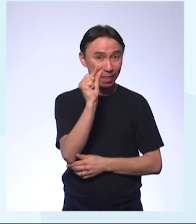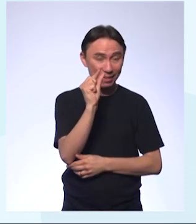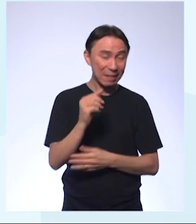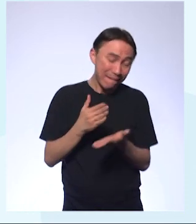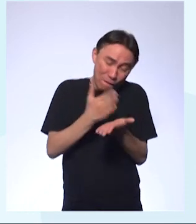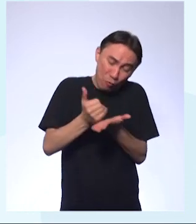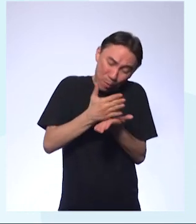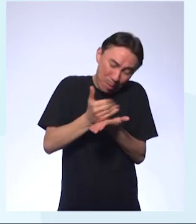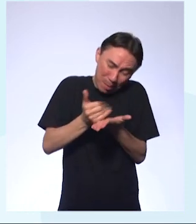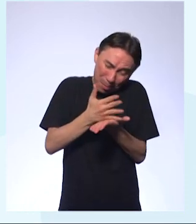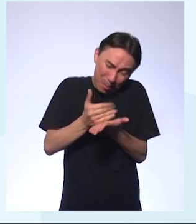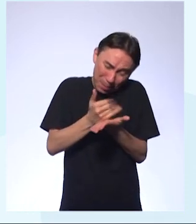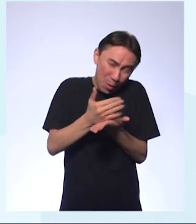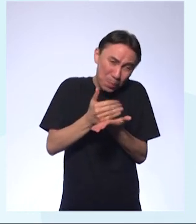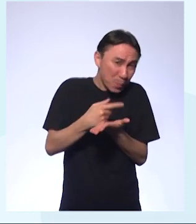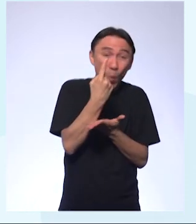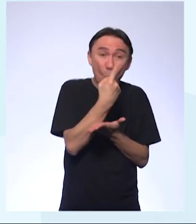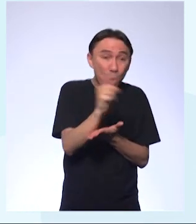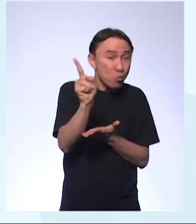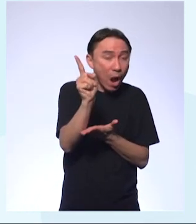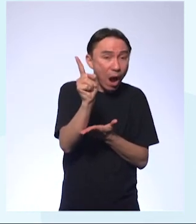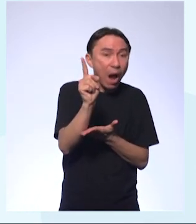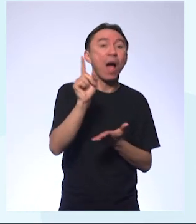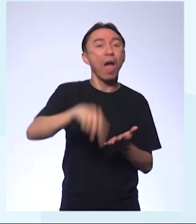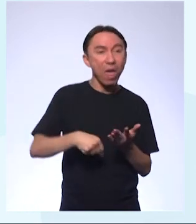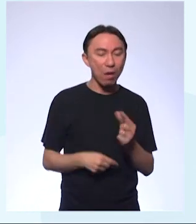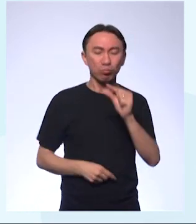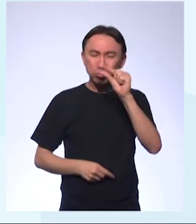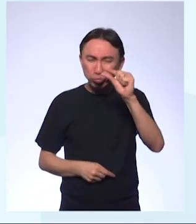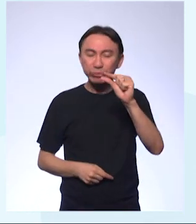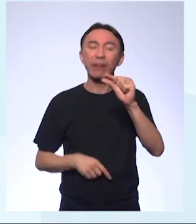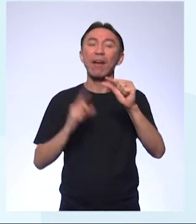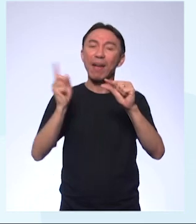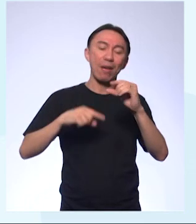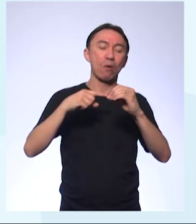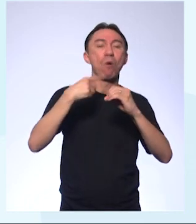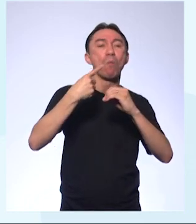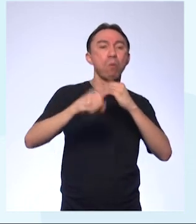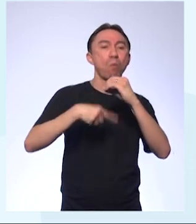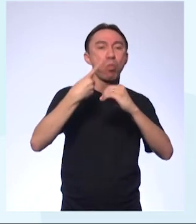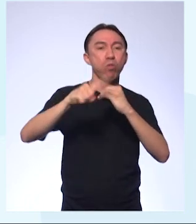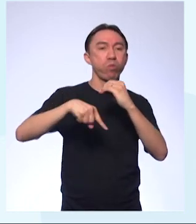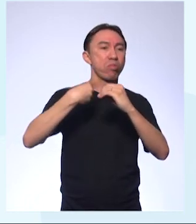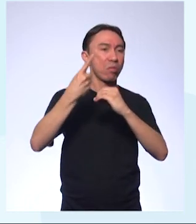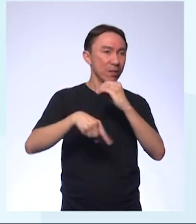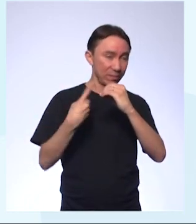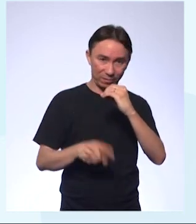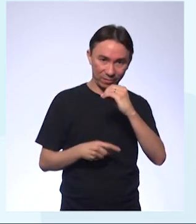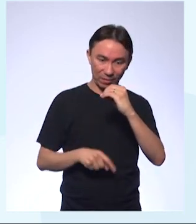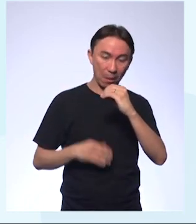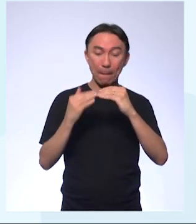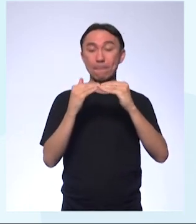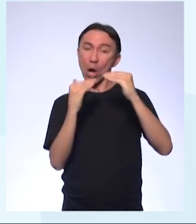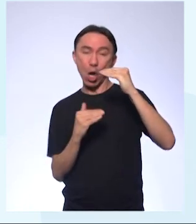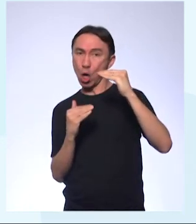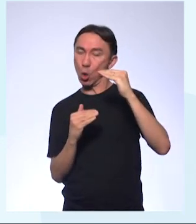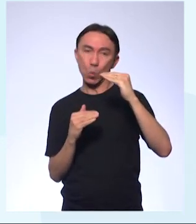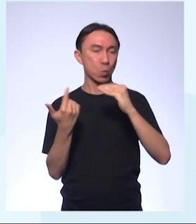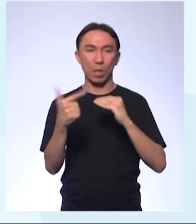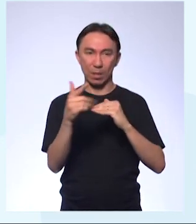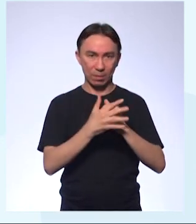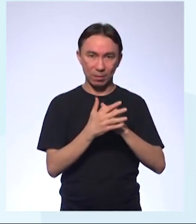não é oco, é o contrário de oco. Ele é esférico, então uma bolinha, é a menor parte da matéria. Então, se você